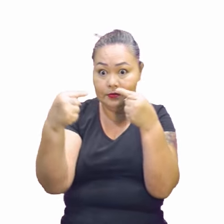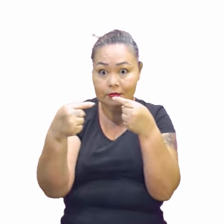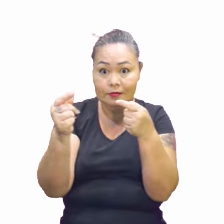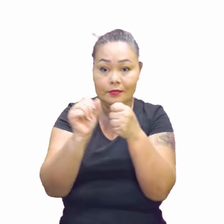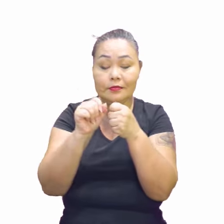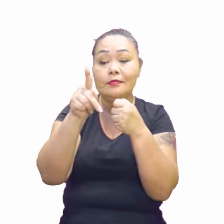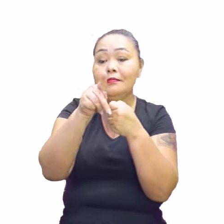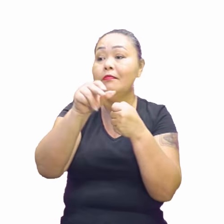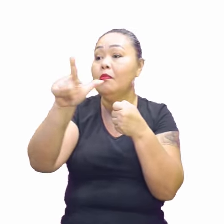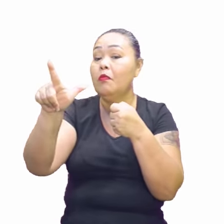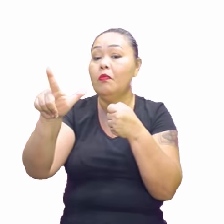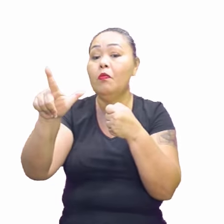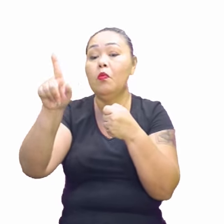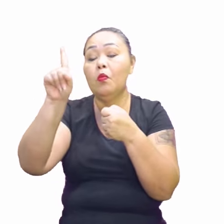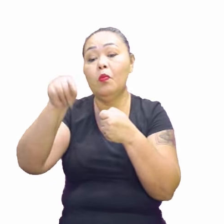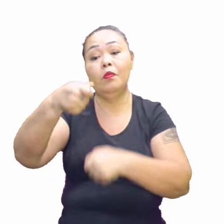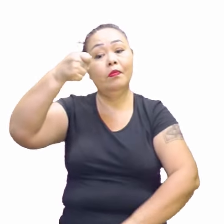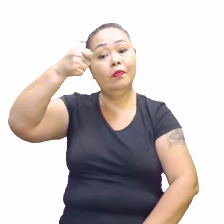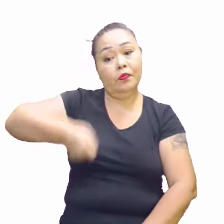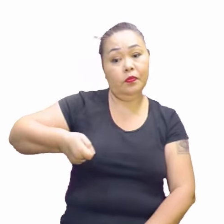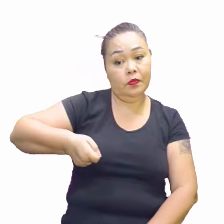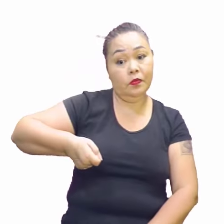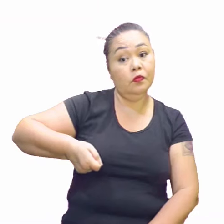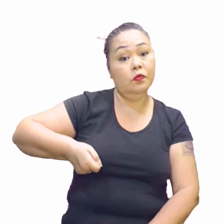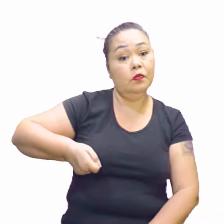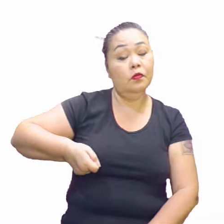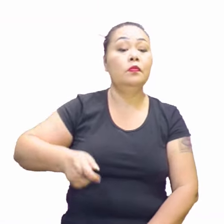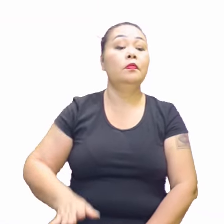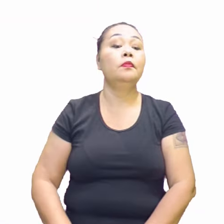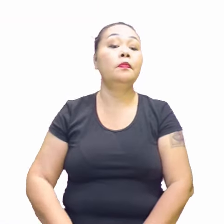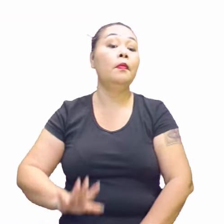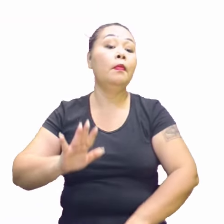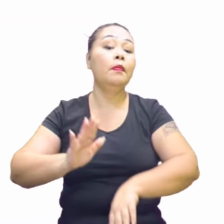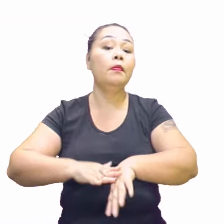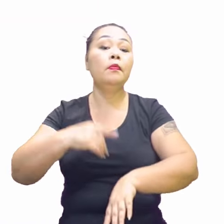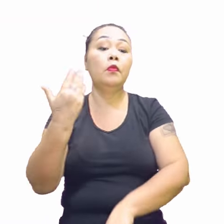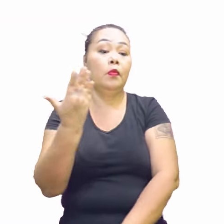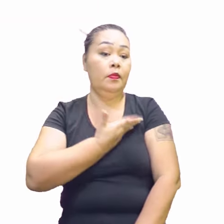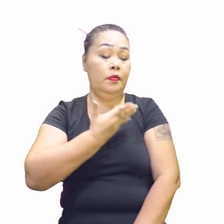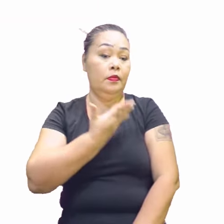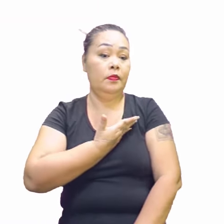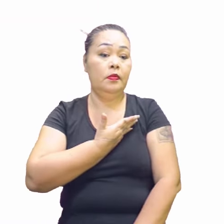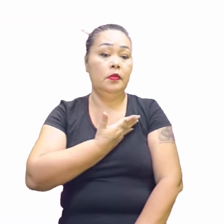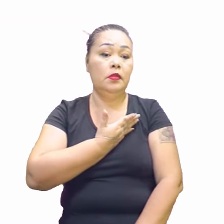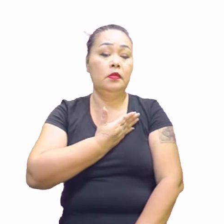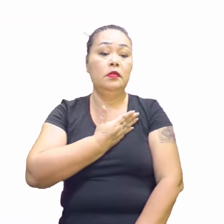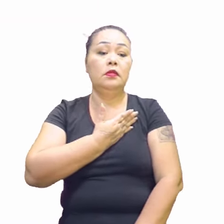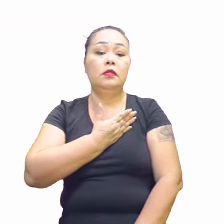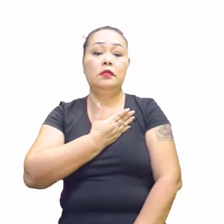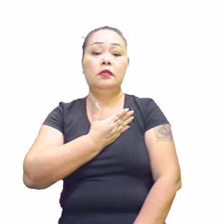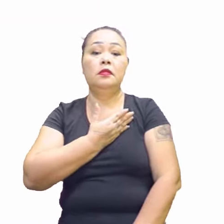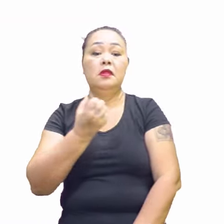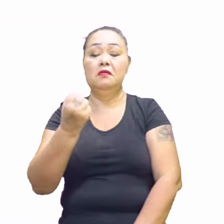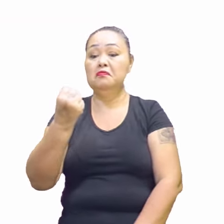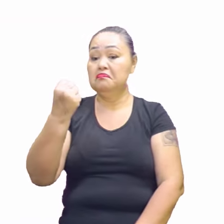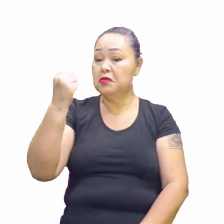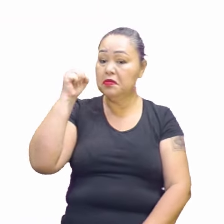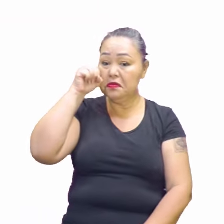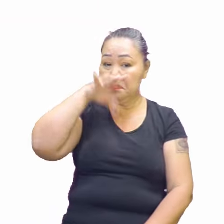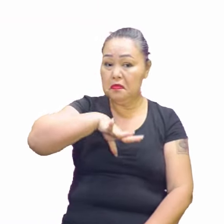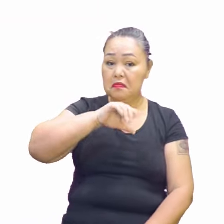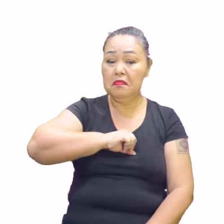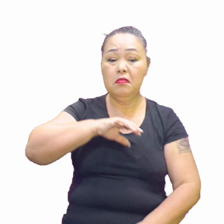o plural é obrigatório. Então, mais de um colega se ofenderam